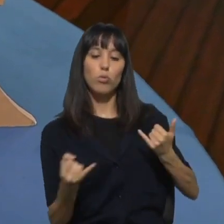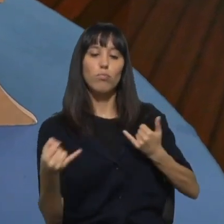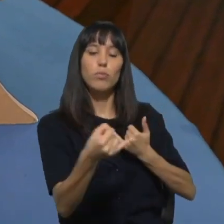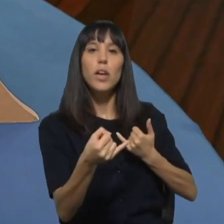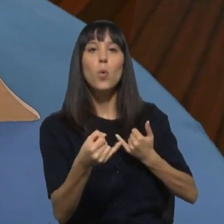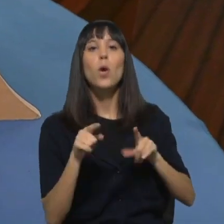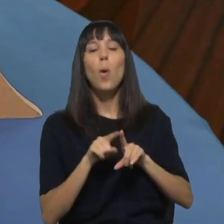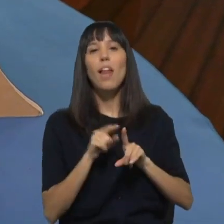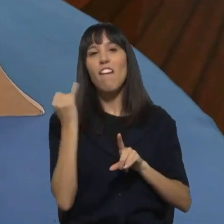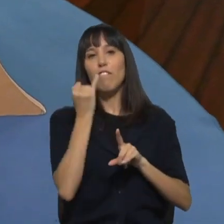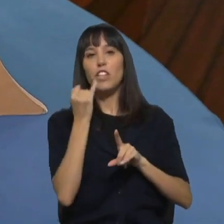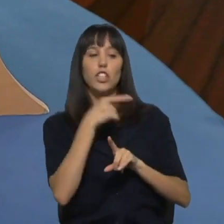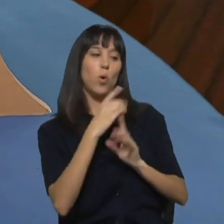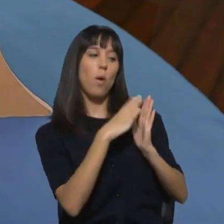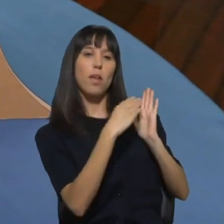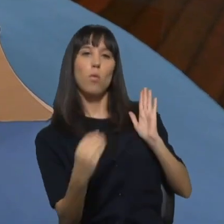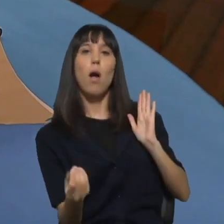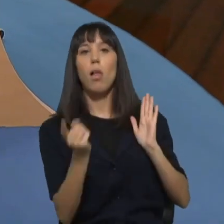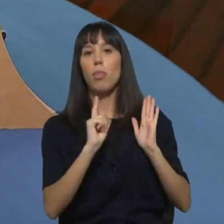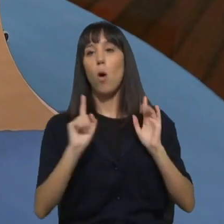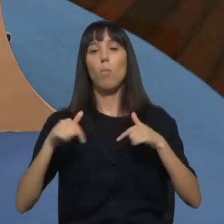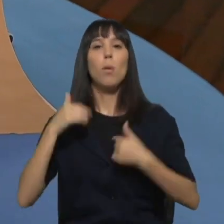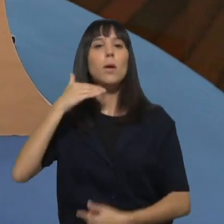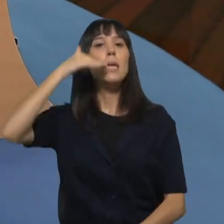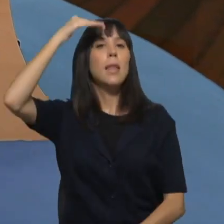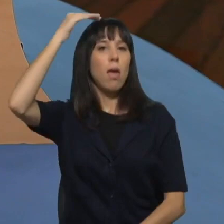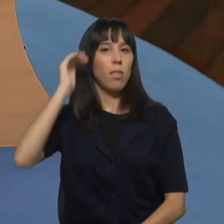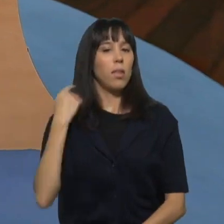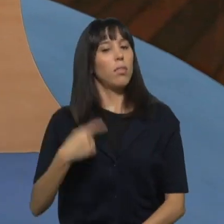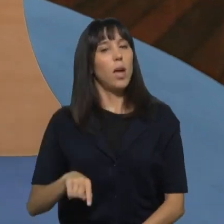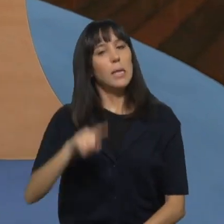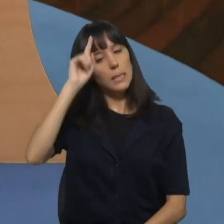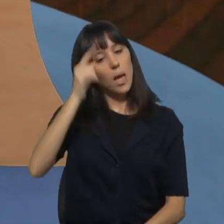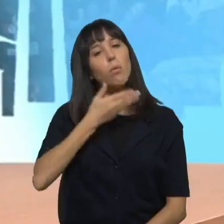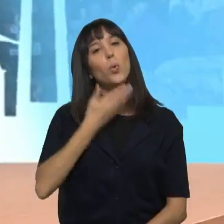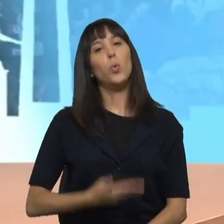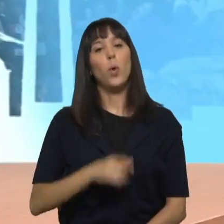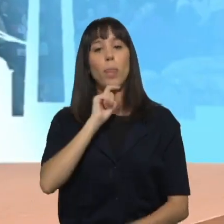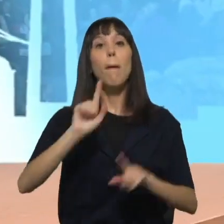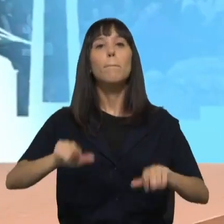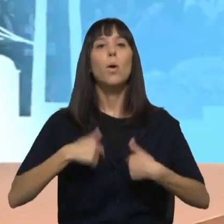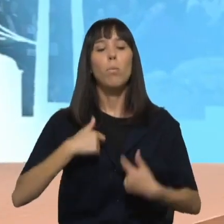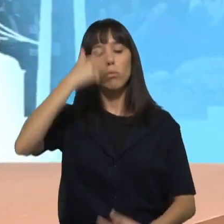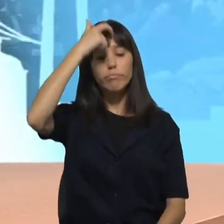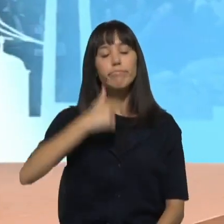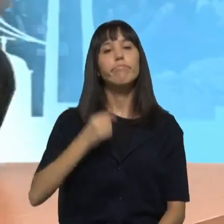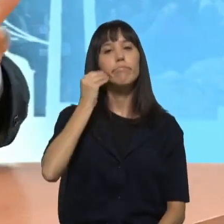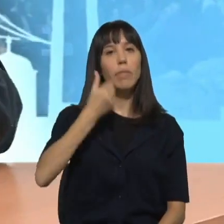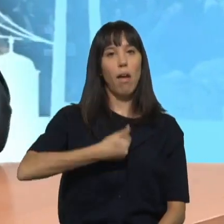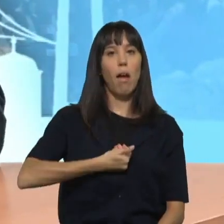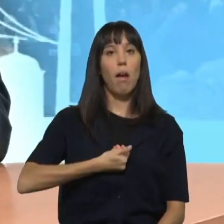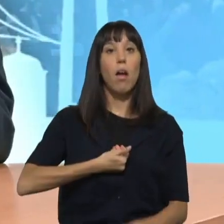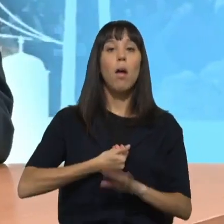continua a imitar João Paulo II. Já tem idade e tem maturidade e tem sabedoria suficiente para ser ele. Mas, ao mesmo tempo, não é